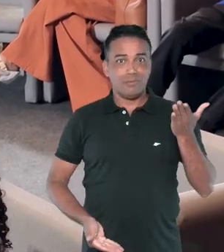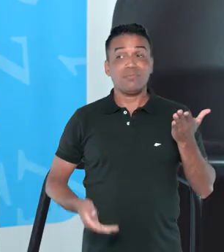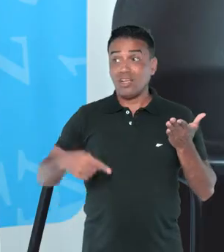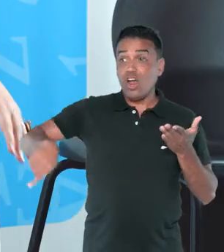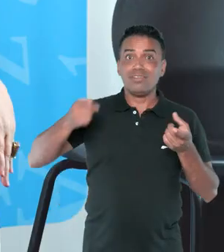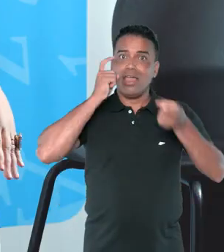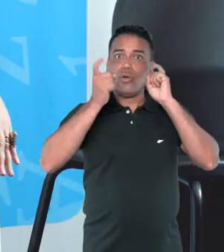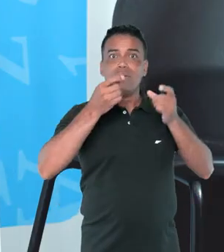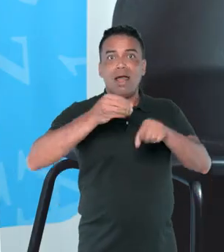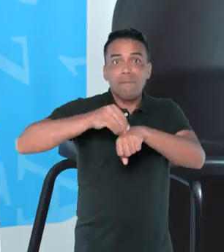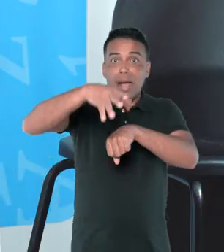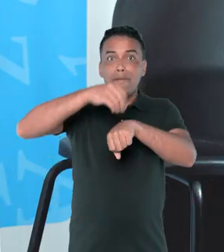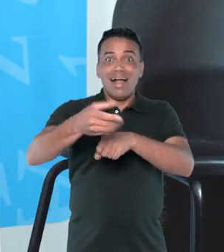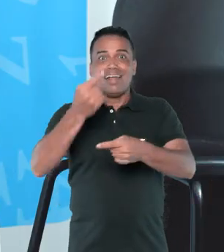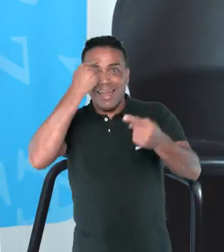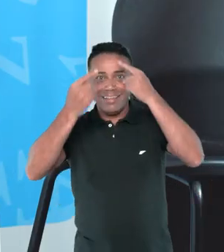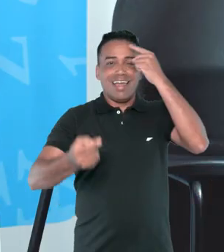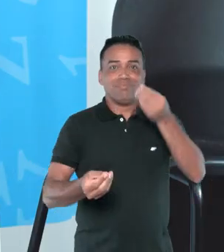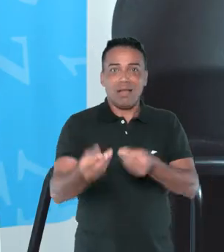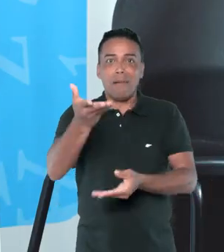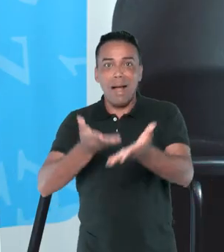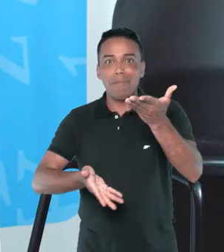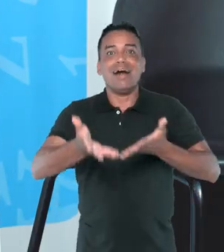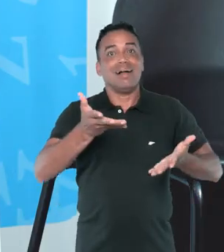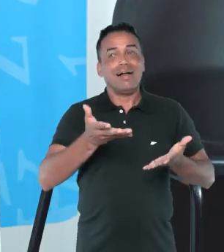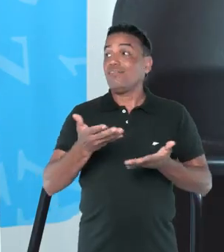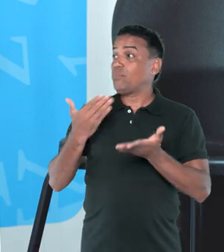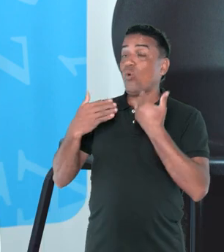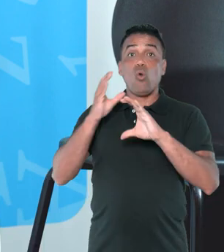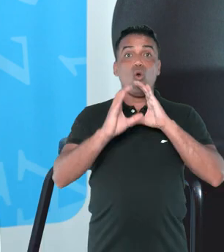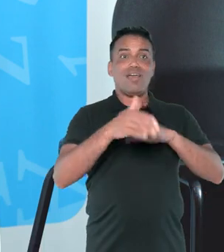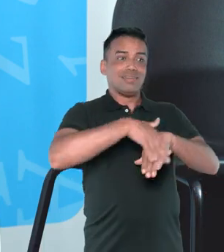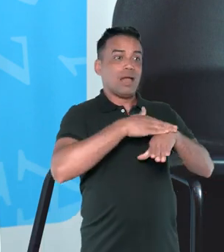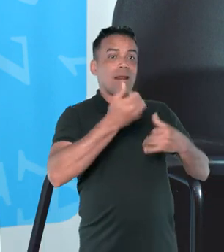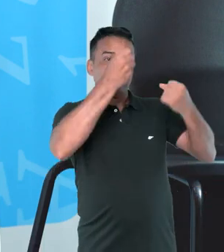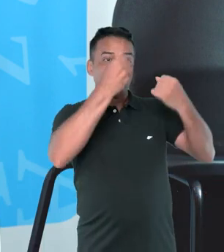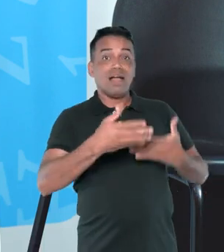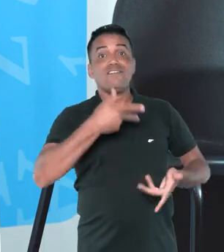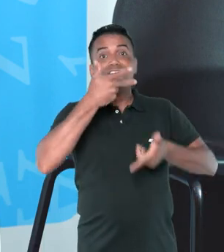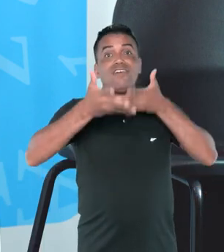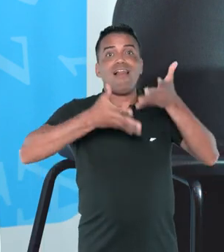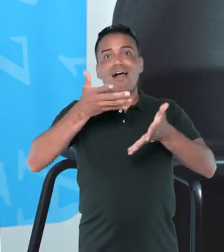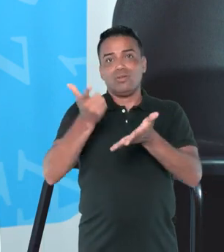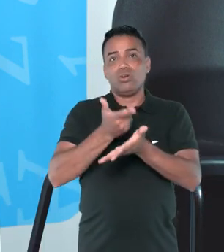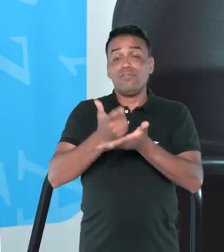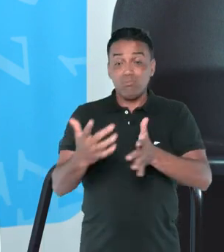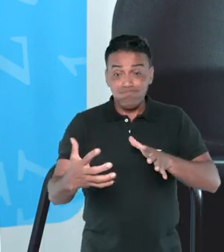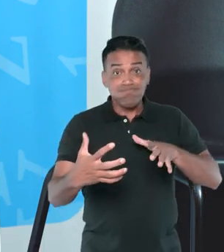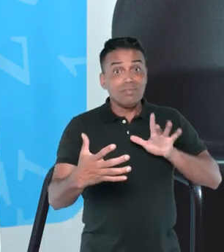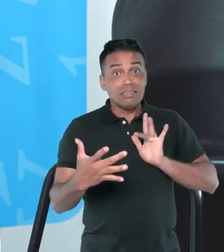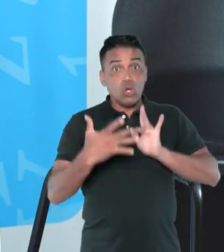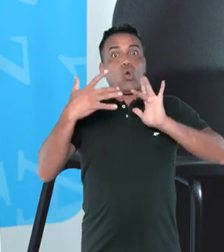aqui reunido para dar umas ideias. E aí foram conversar para falar do livro e eu fiquei muito tocada com